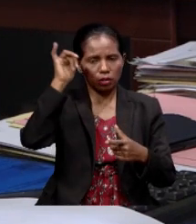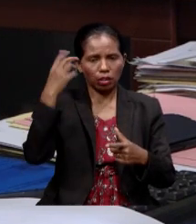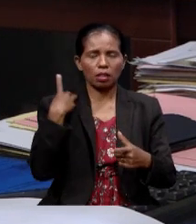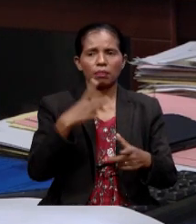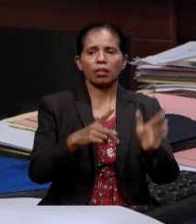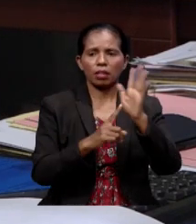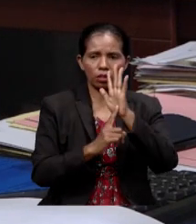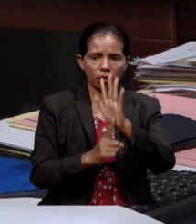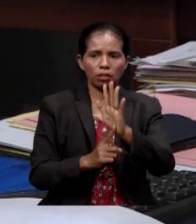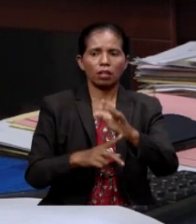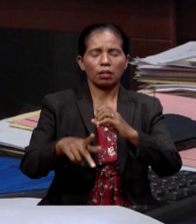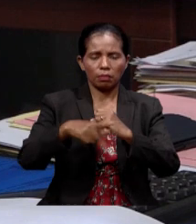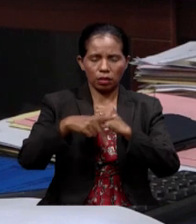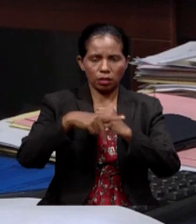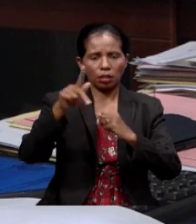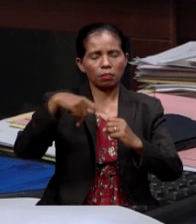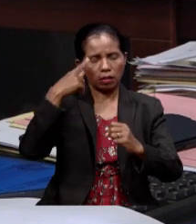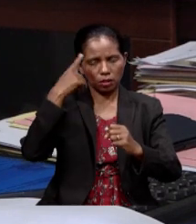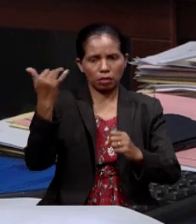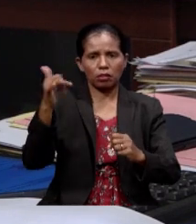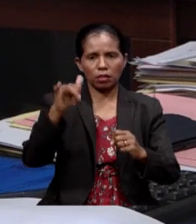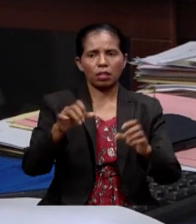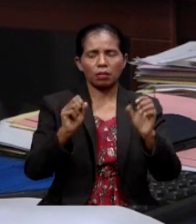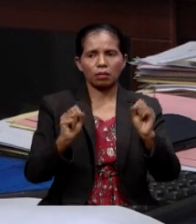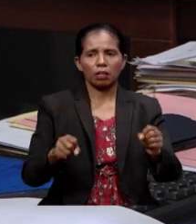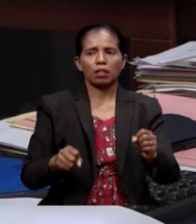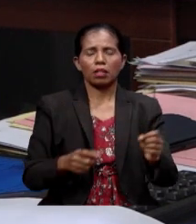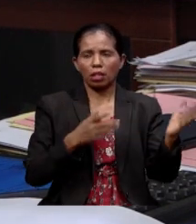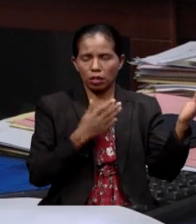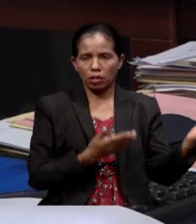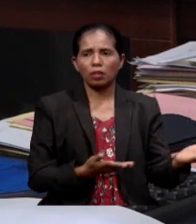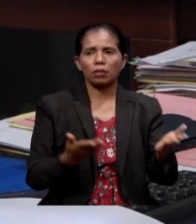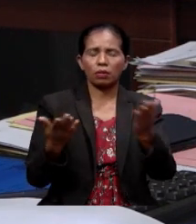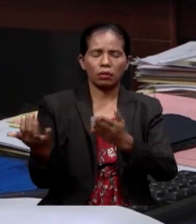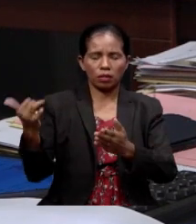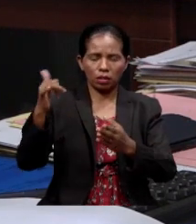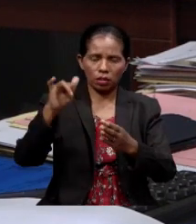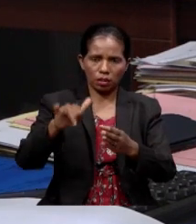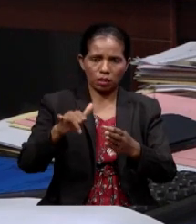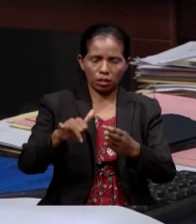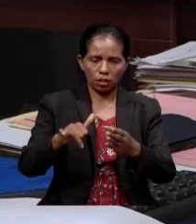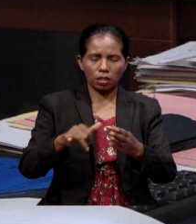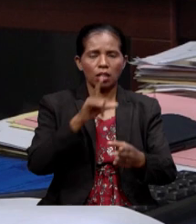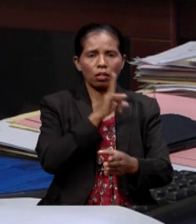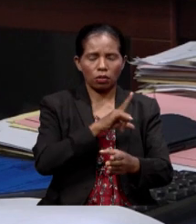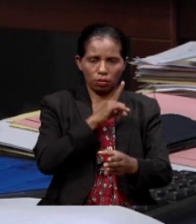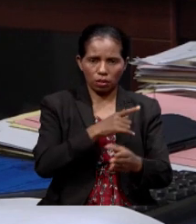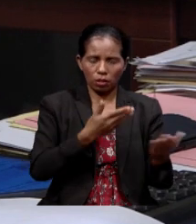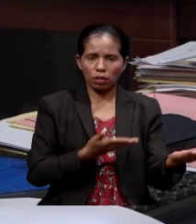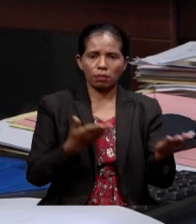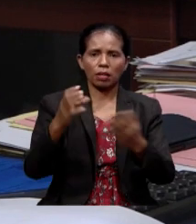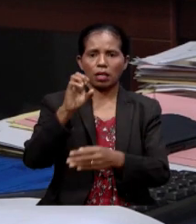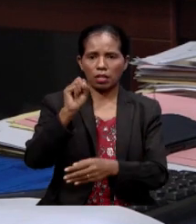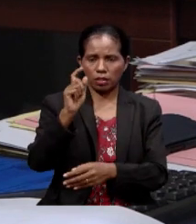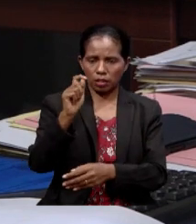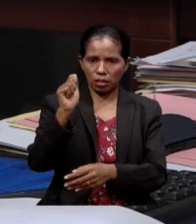na ba partido político sira para atu atama sira ninia símbolo ne ba ya está é. E ne